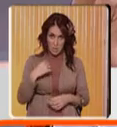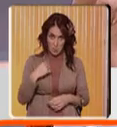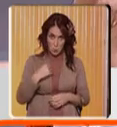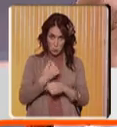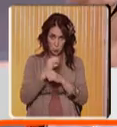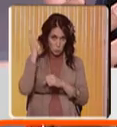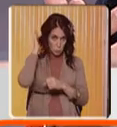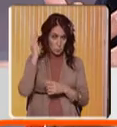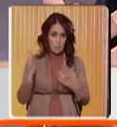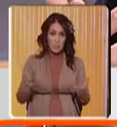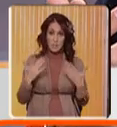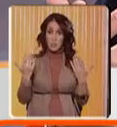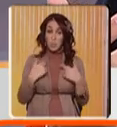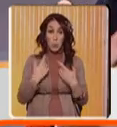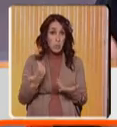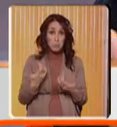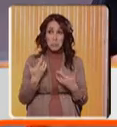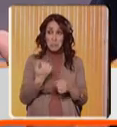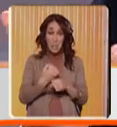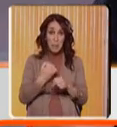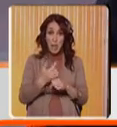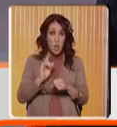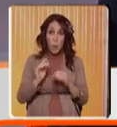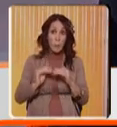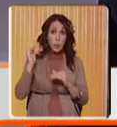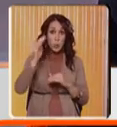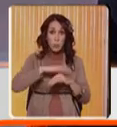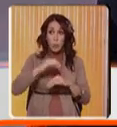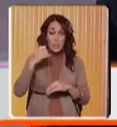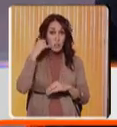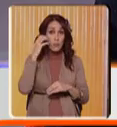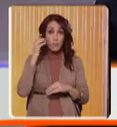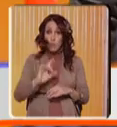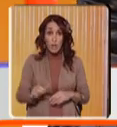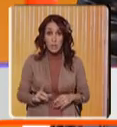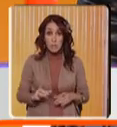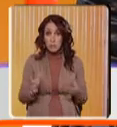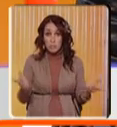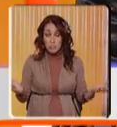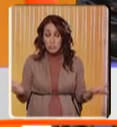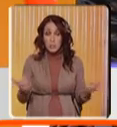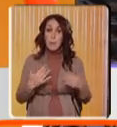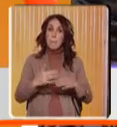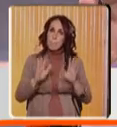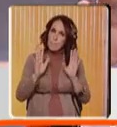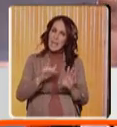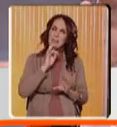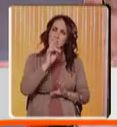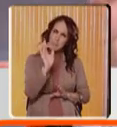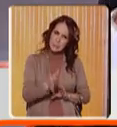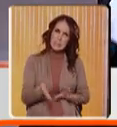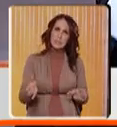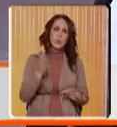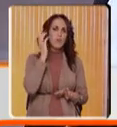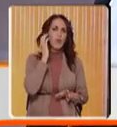o número de tumores cerebrais não aumentou pelo uso do telemóvel. Portanto, isso é um dado indireto. Isso é um dado importante para ser aqui referido. Agora, seja como for, acho que há recomendações que devem ser feitas.